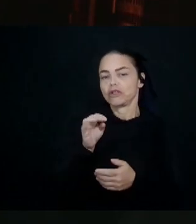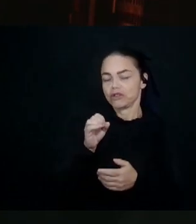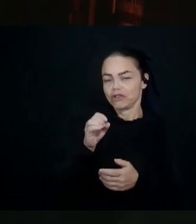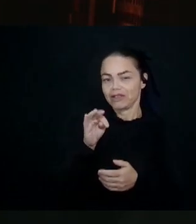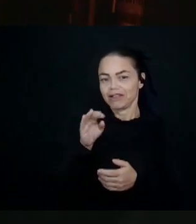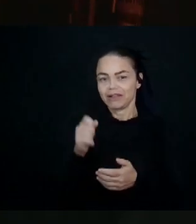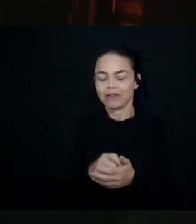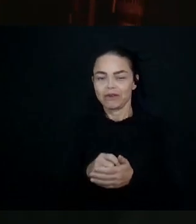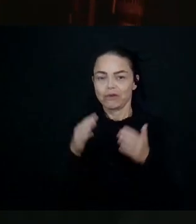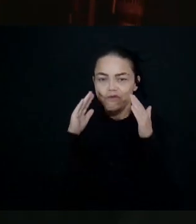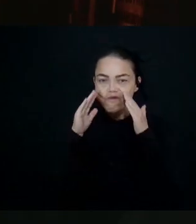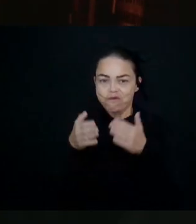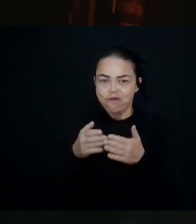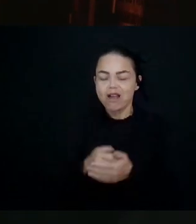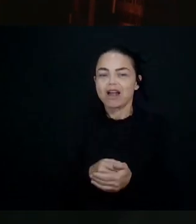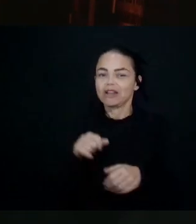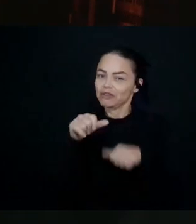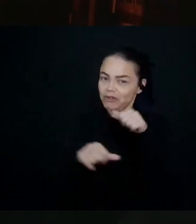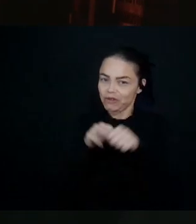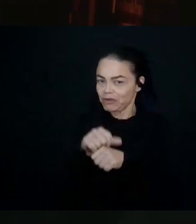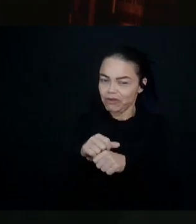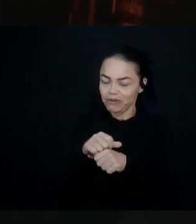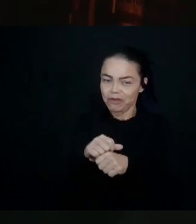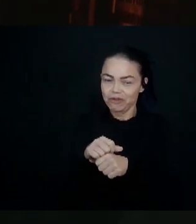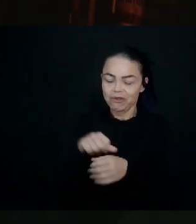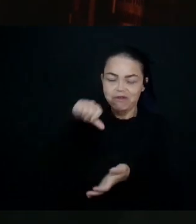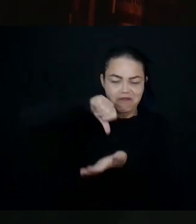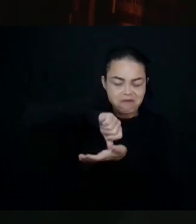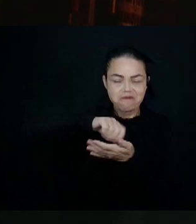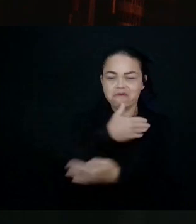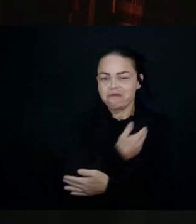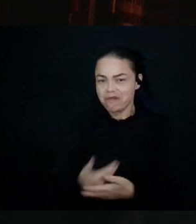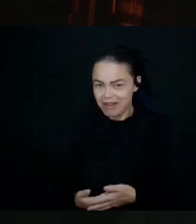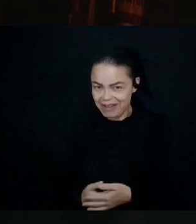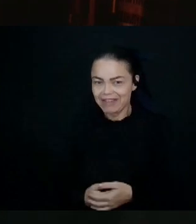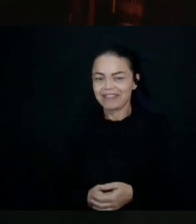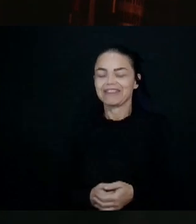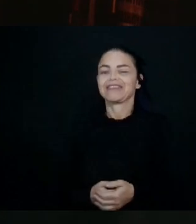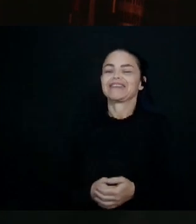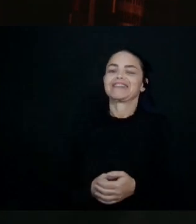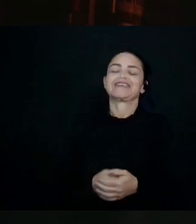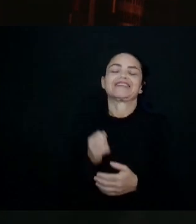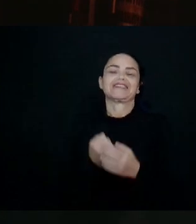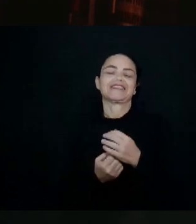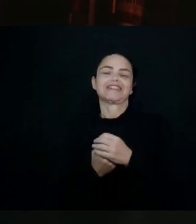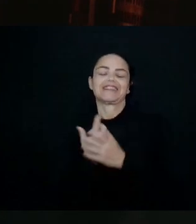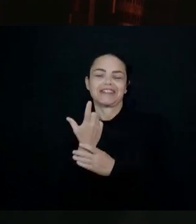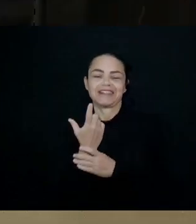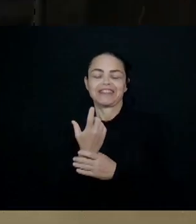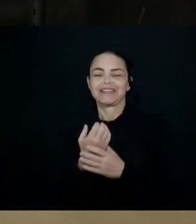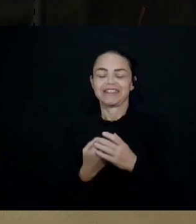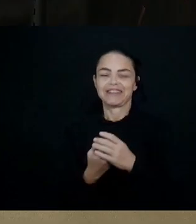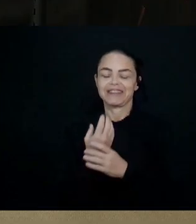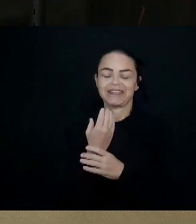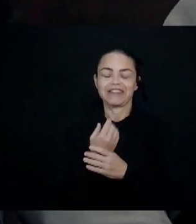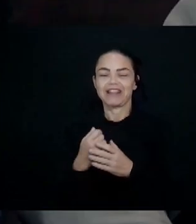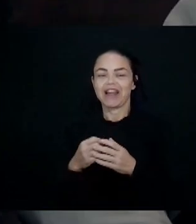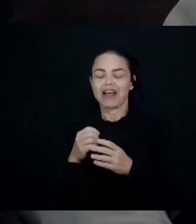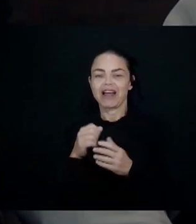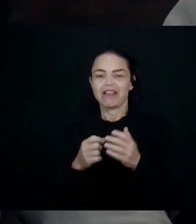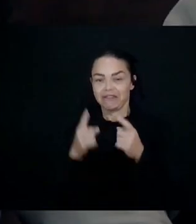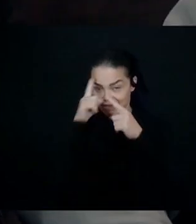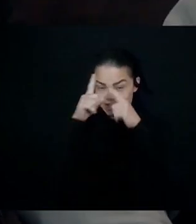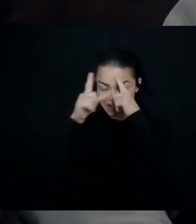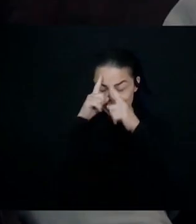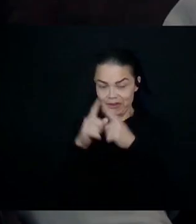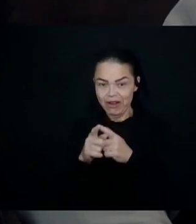pontos públicos? Você que é colecionador e agora está criando aplicativo, pode responder aí o nosso telespectador, Rafa.